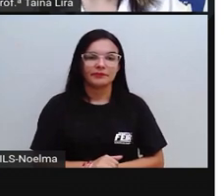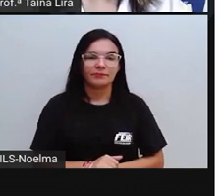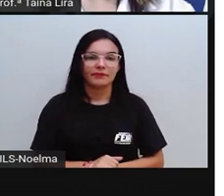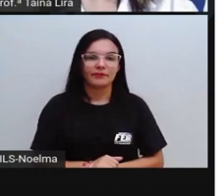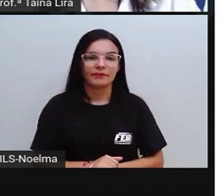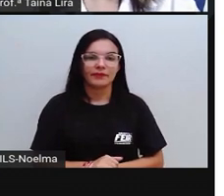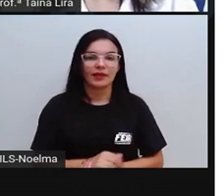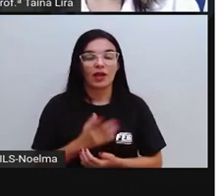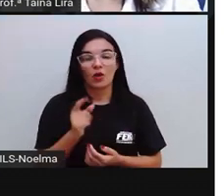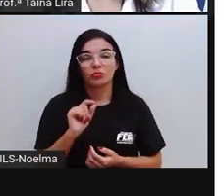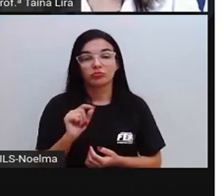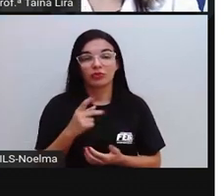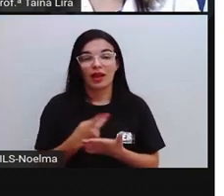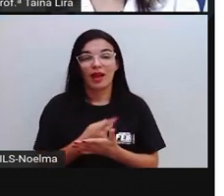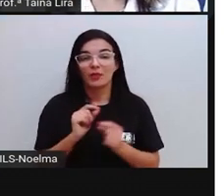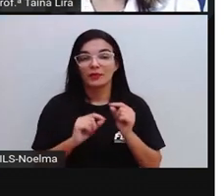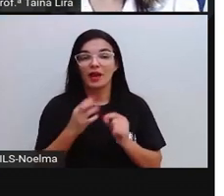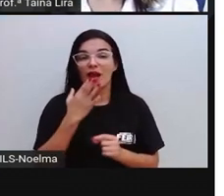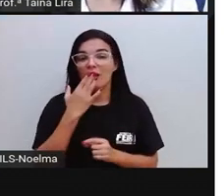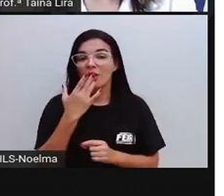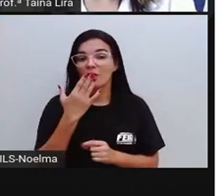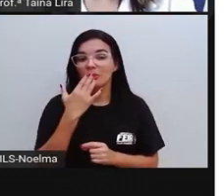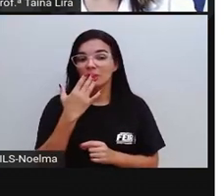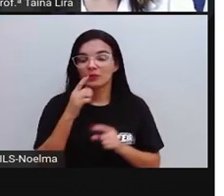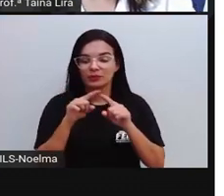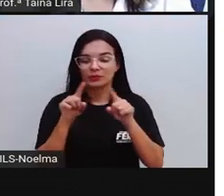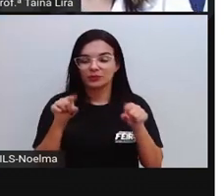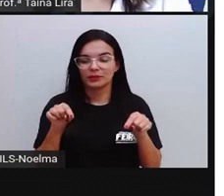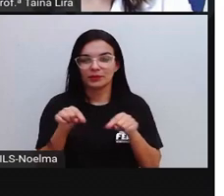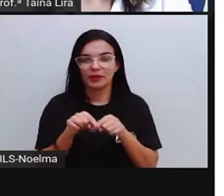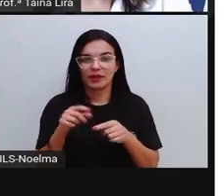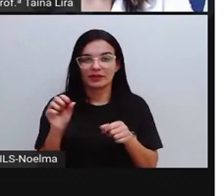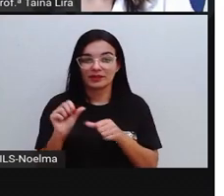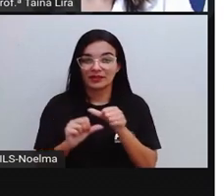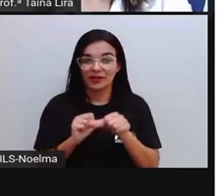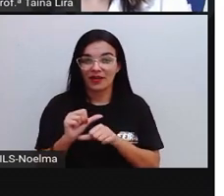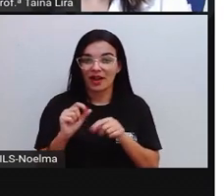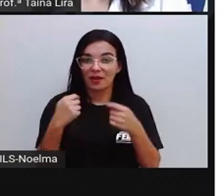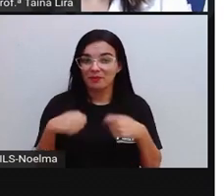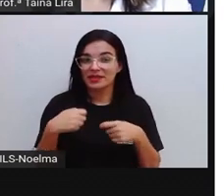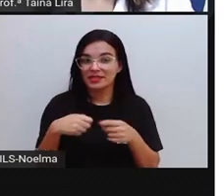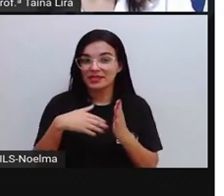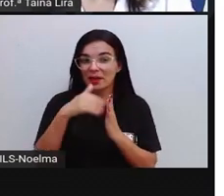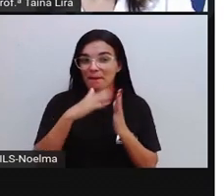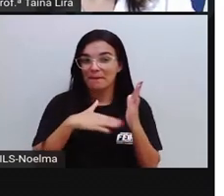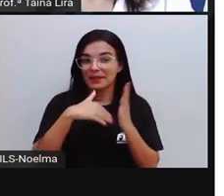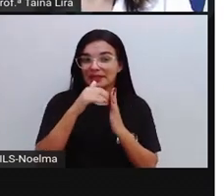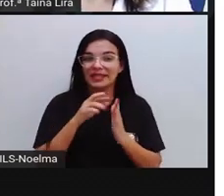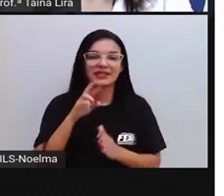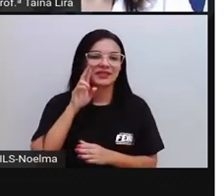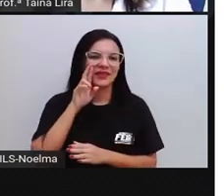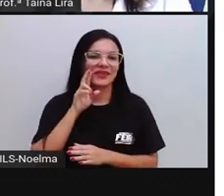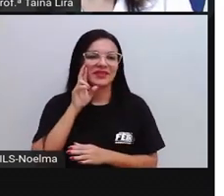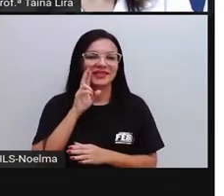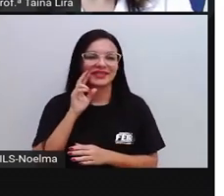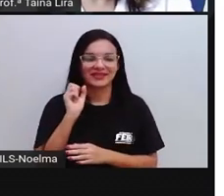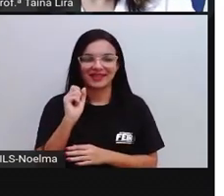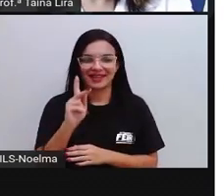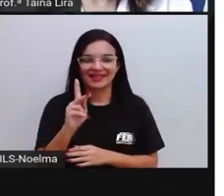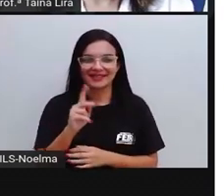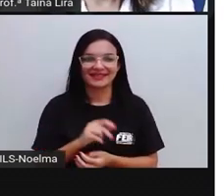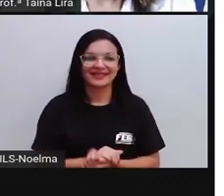Olha lá, o que está errado é a cor do último quadrado. E para corrigir, devemos pintar de rosa, tá